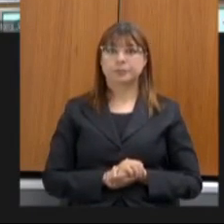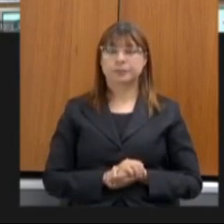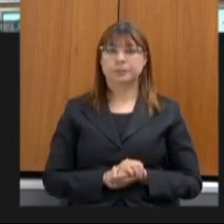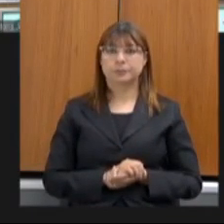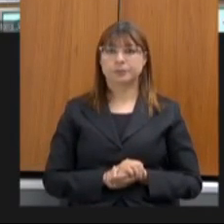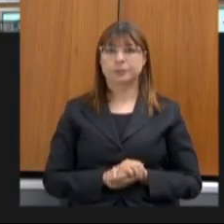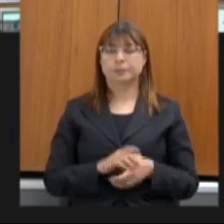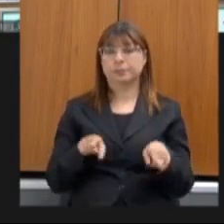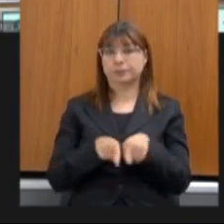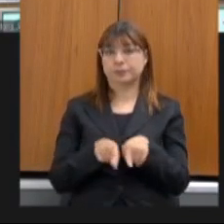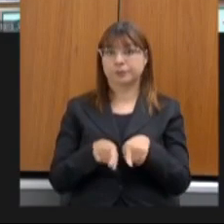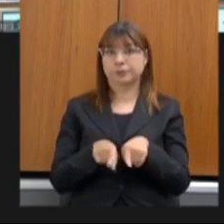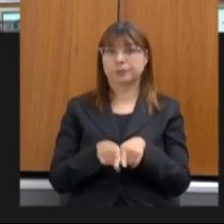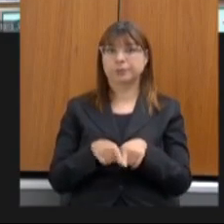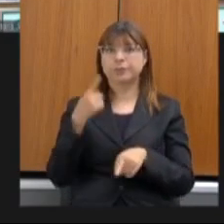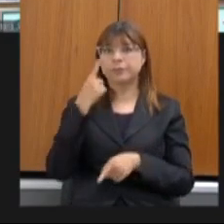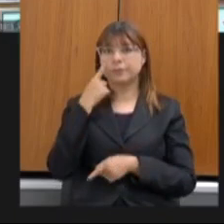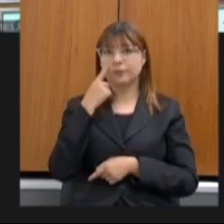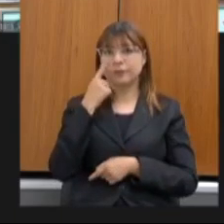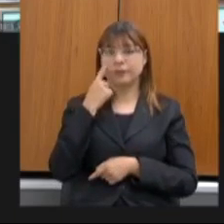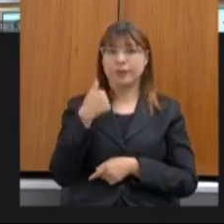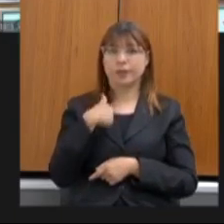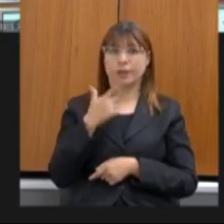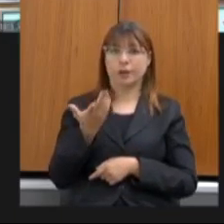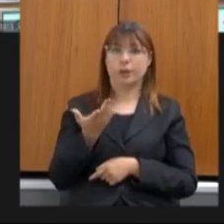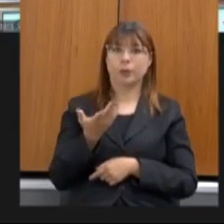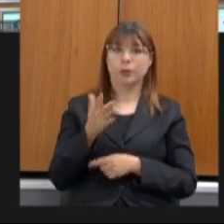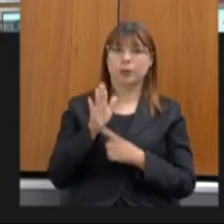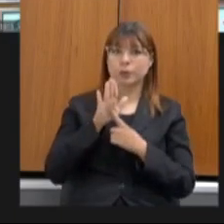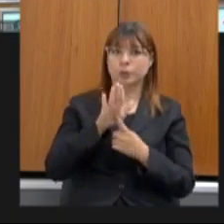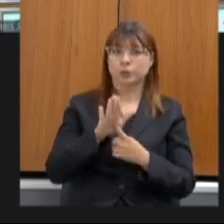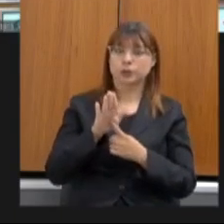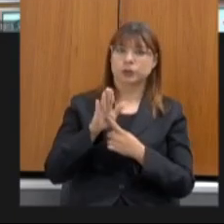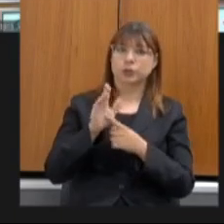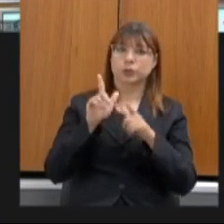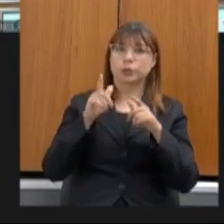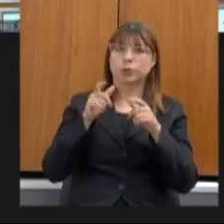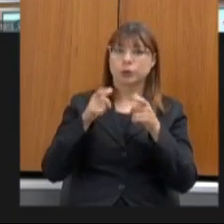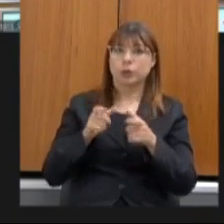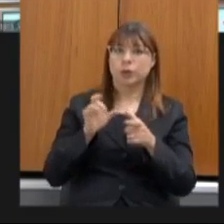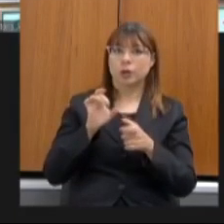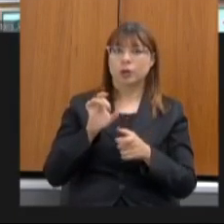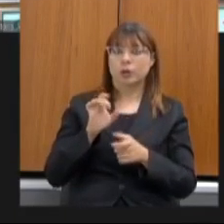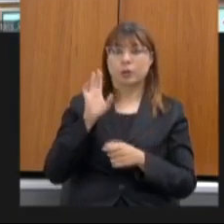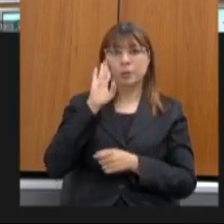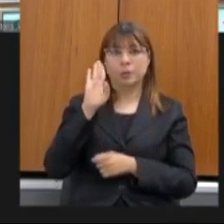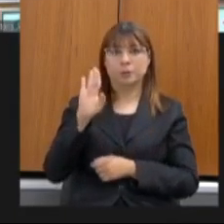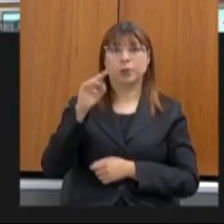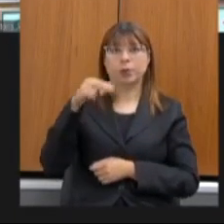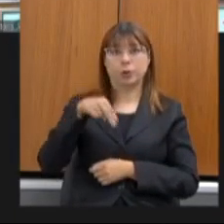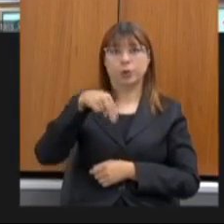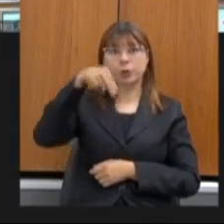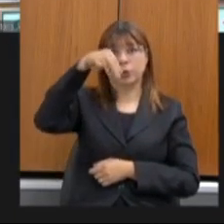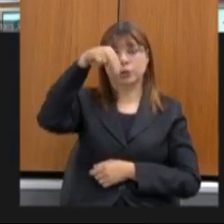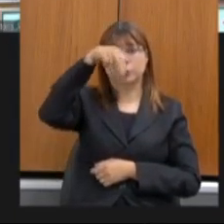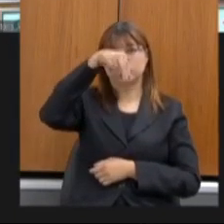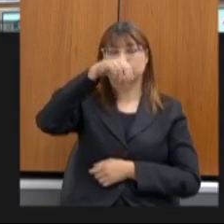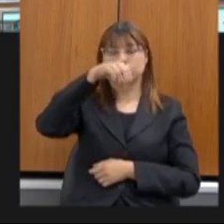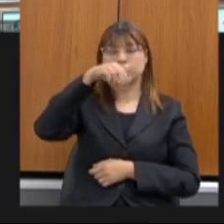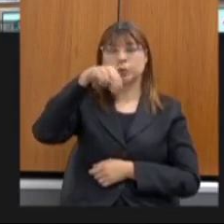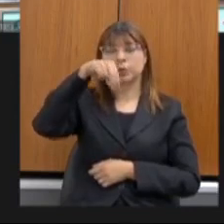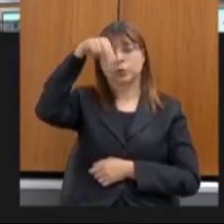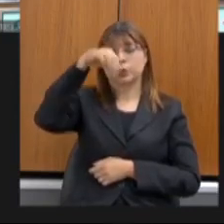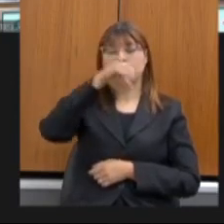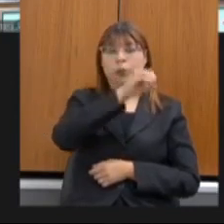aquilo que eu dei um corte para região norte e nordeste do Estado serão 27